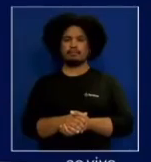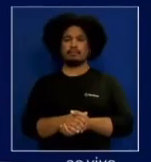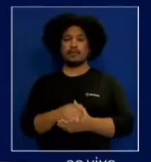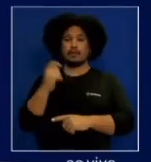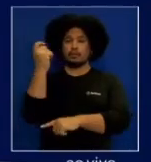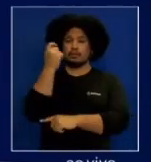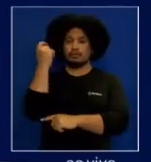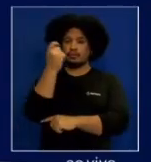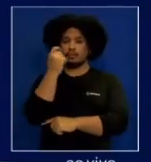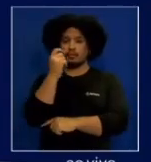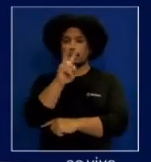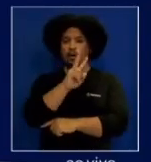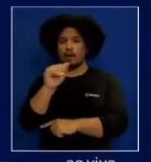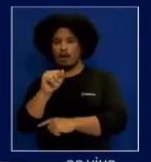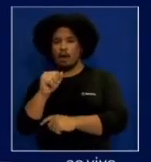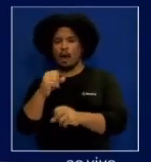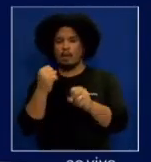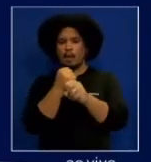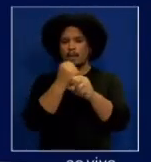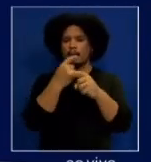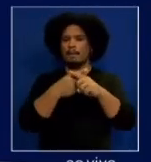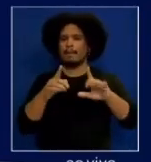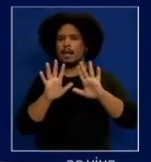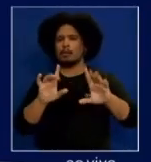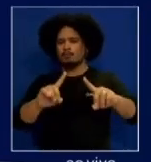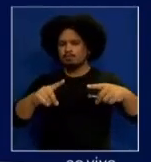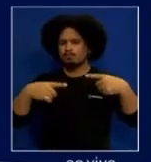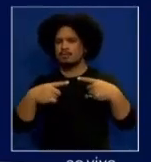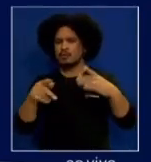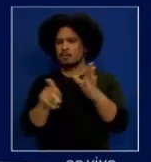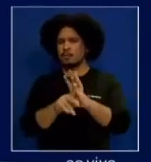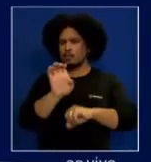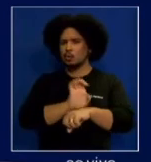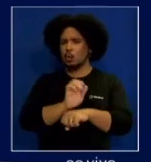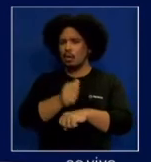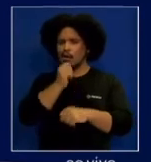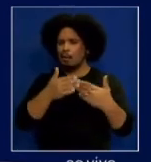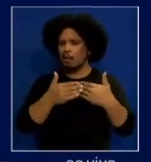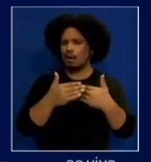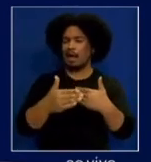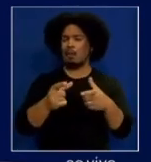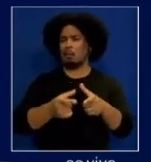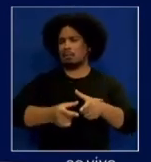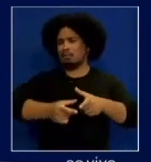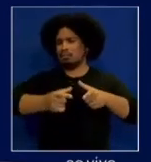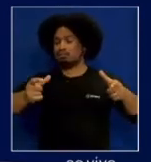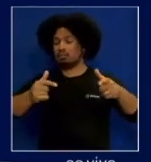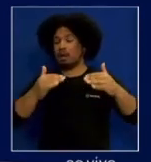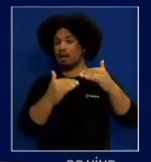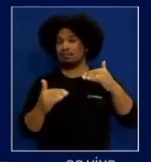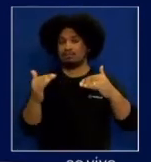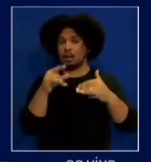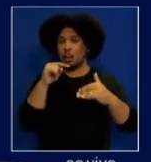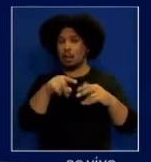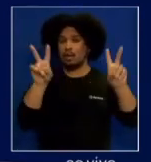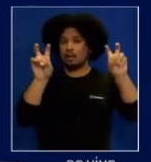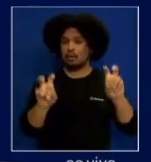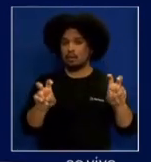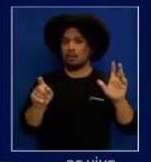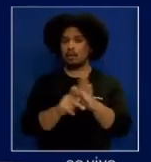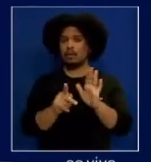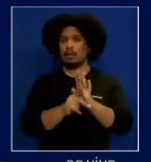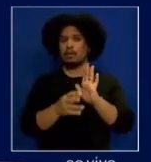o Rio Grande do Sul vai ser reconstruído mas o desafio que o Estado tem pela frente é bem maior do que isso esse é o assunto